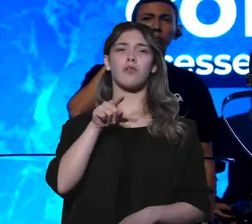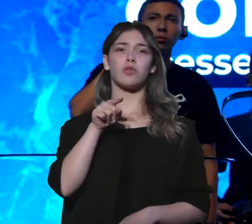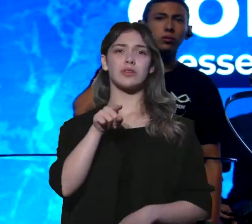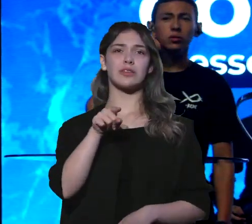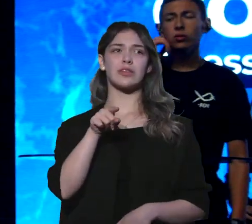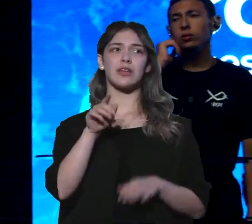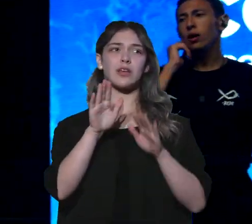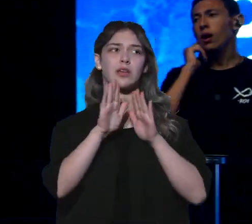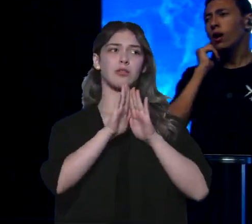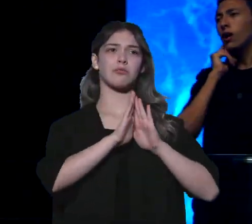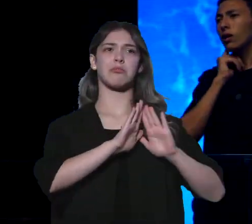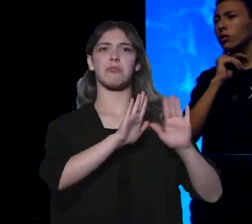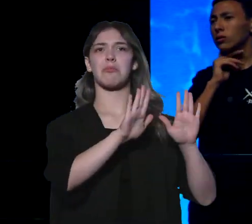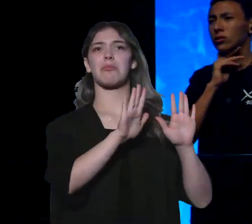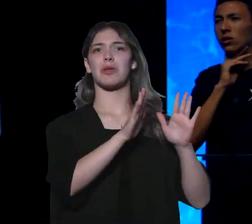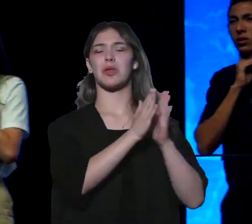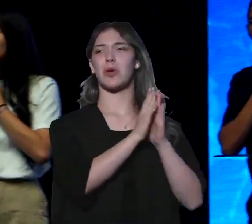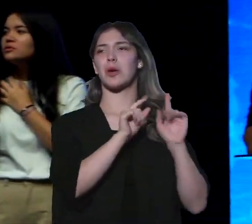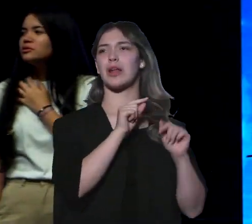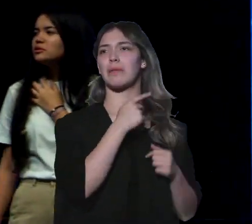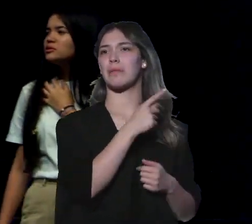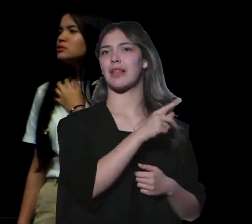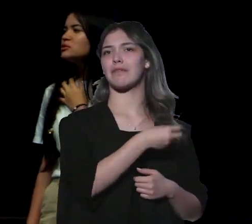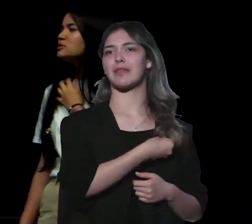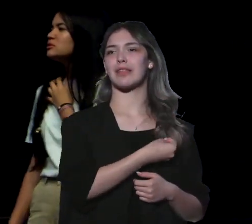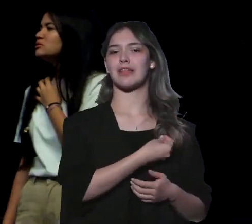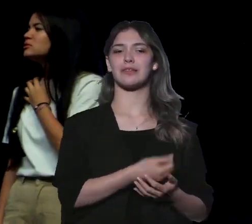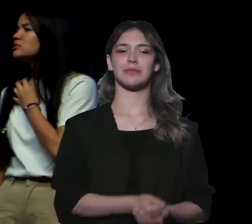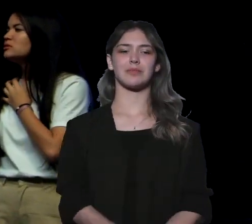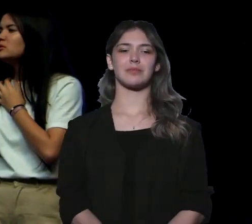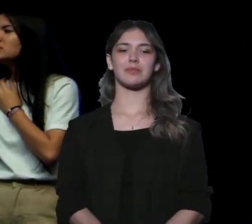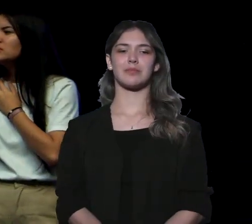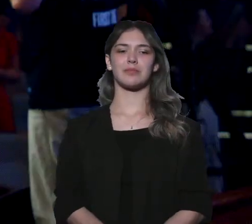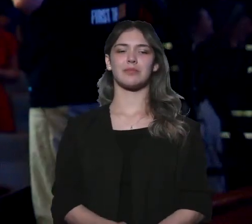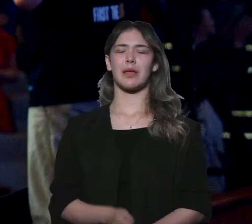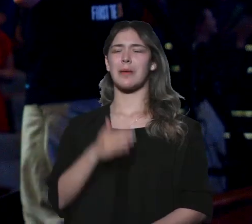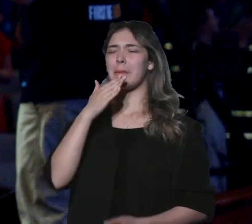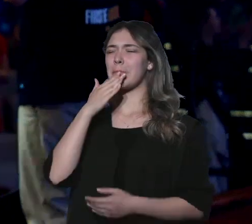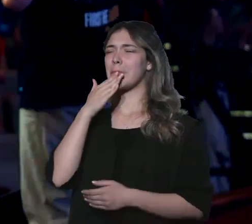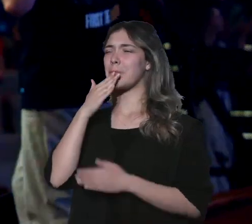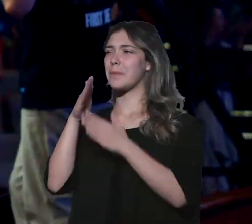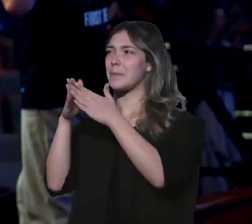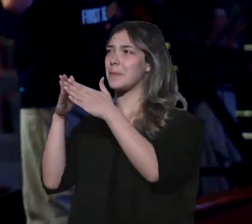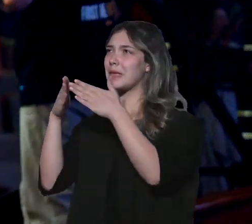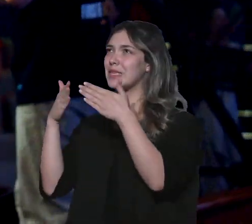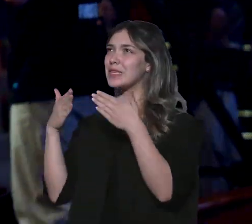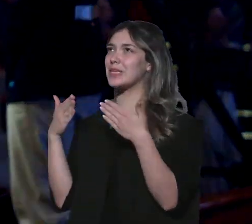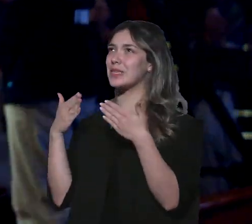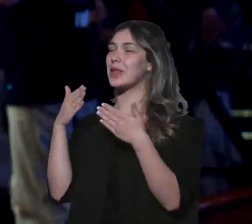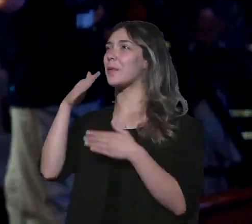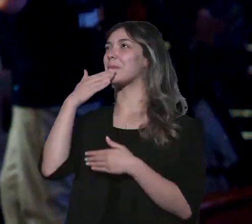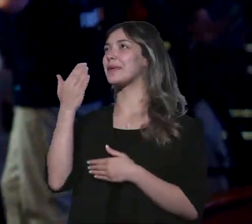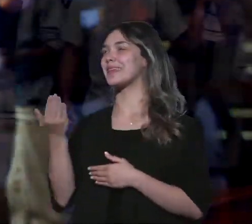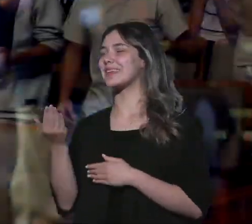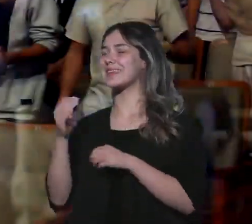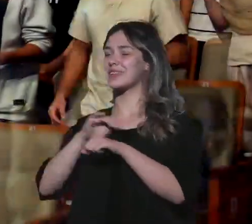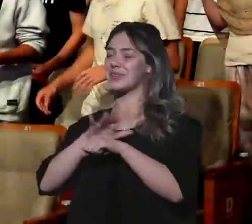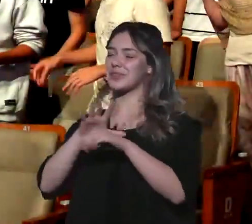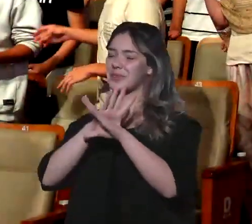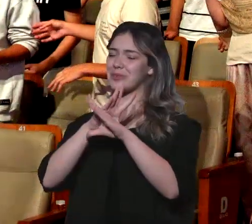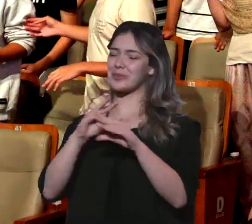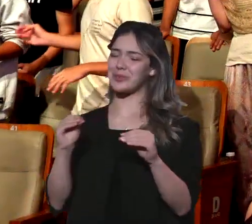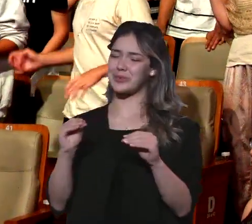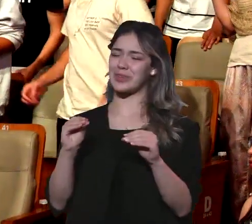E nós vamos orar pedindo cura e transformação de Deus. Pode orar. Abre a sua boca. Pede